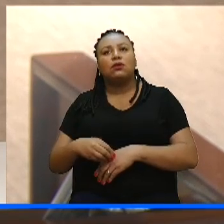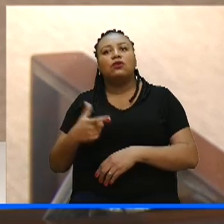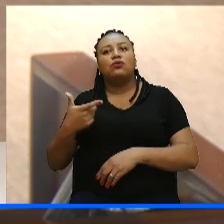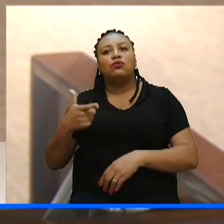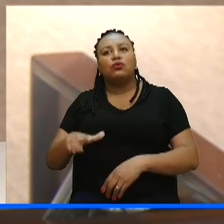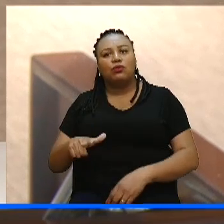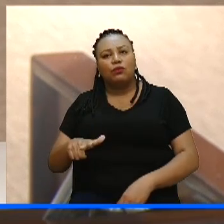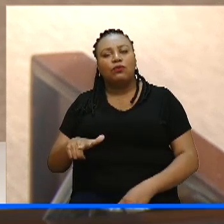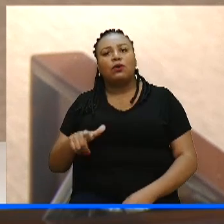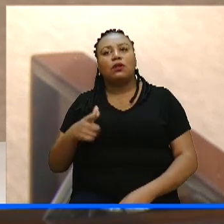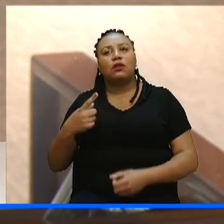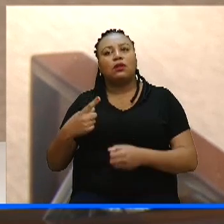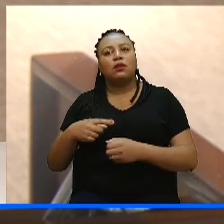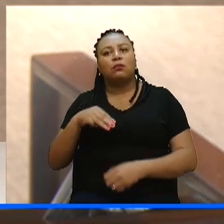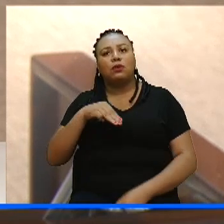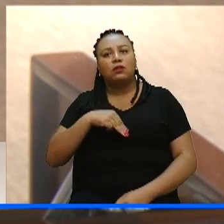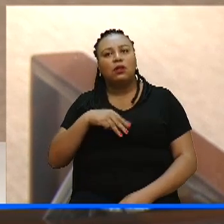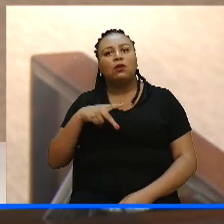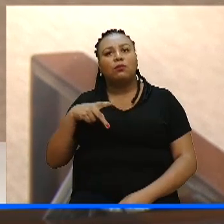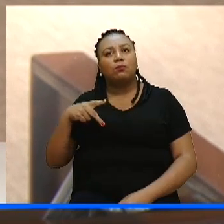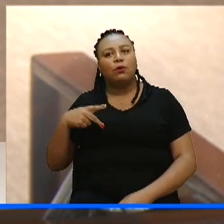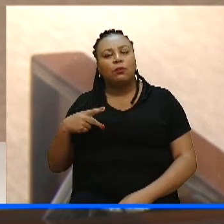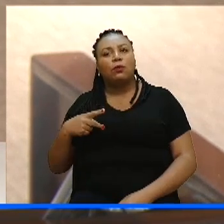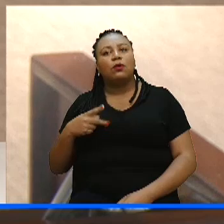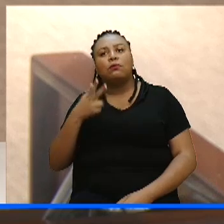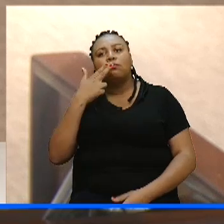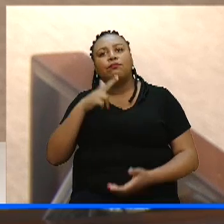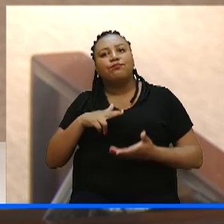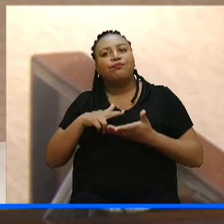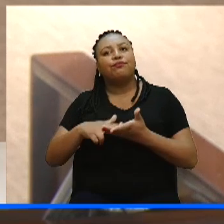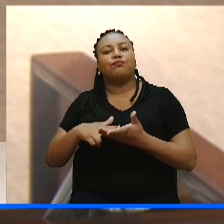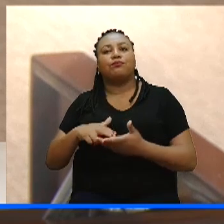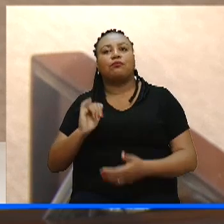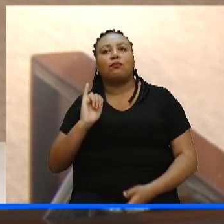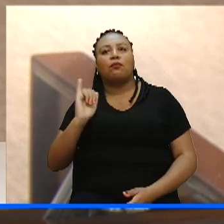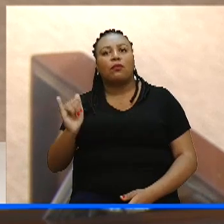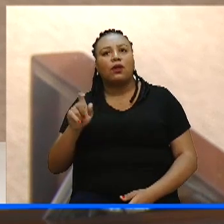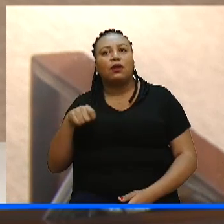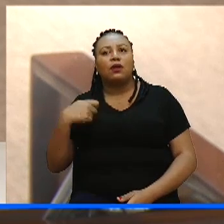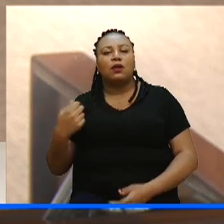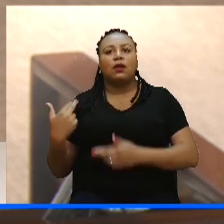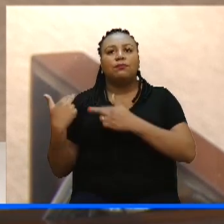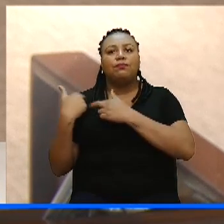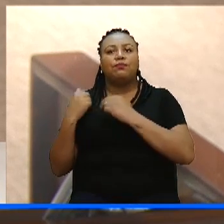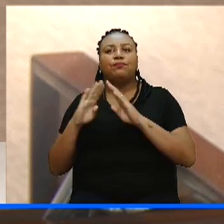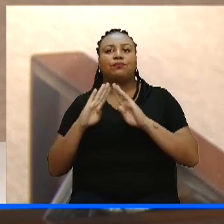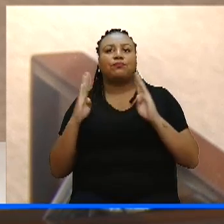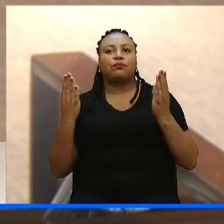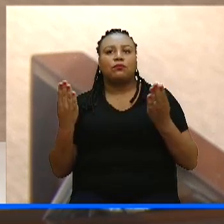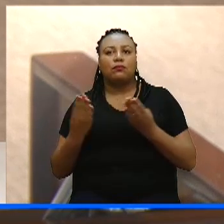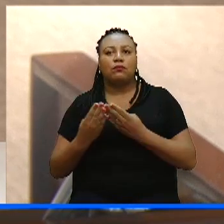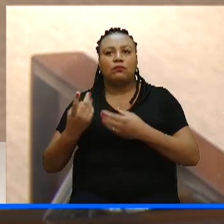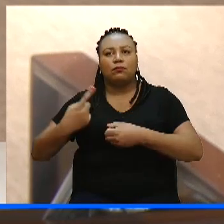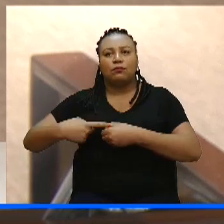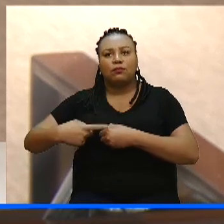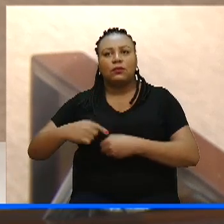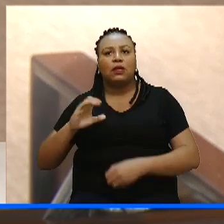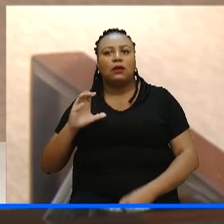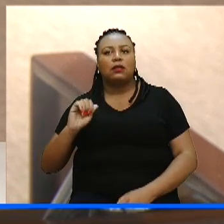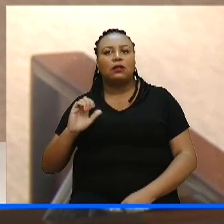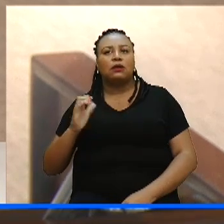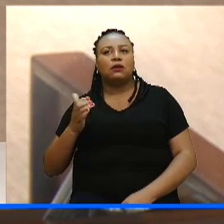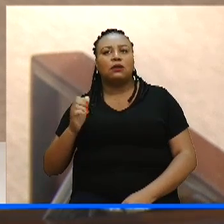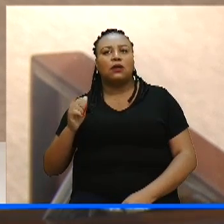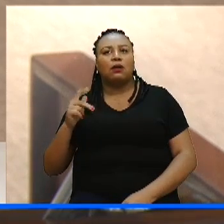uma vez que o ministério público notificou os responsáveis pelas barragens existentes no município de maquiné caçapava do sul